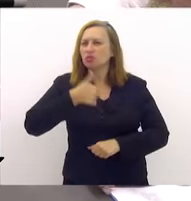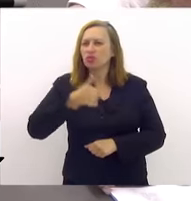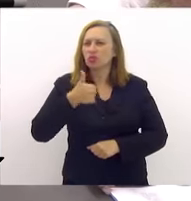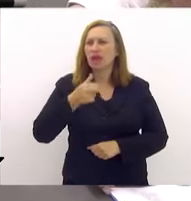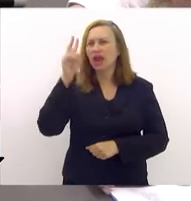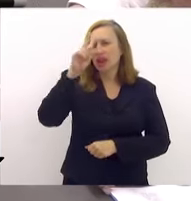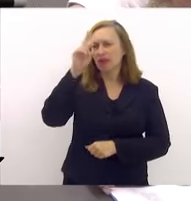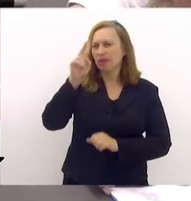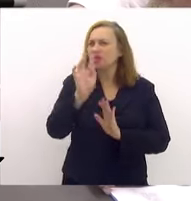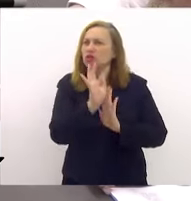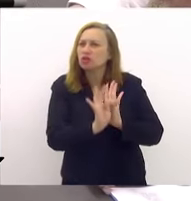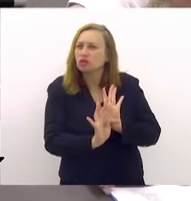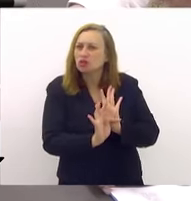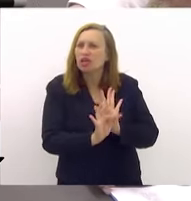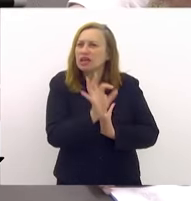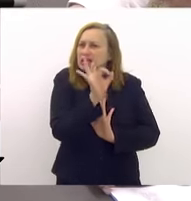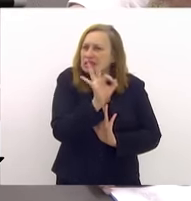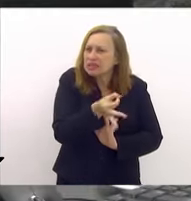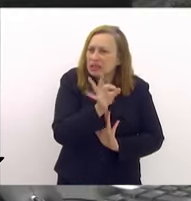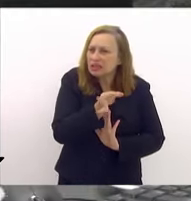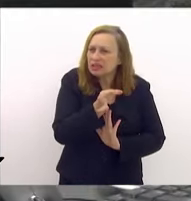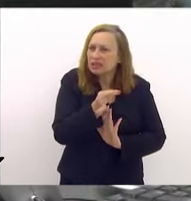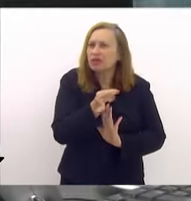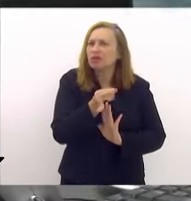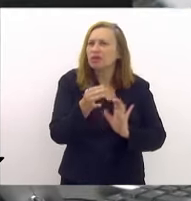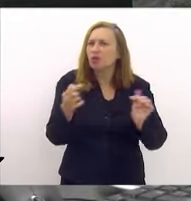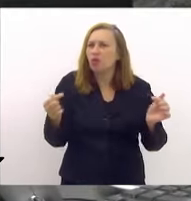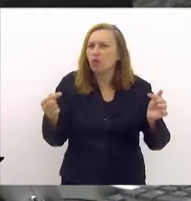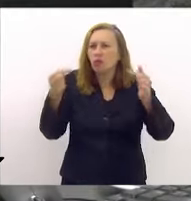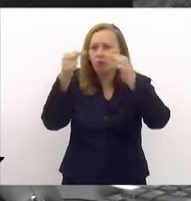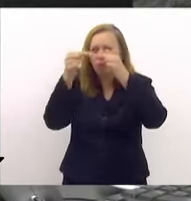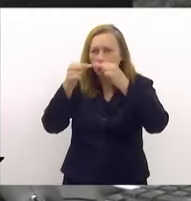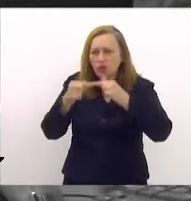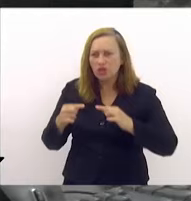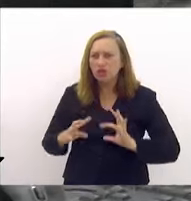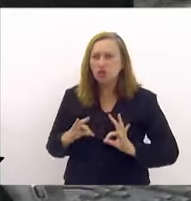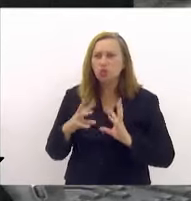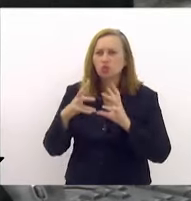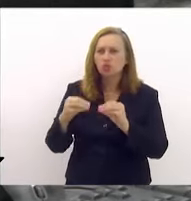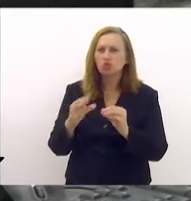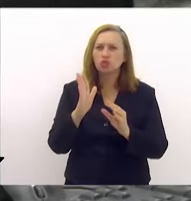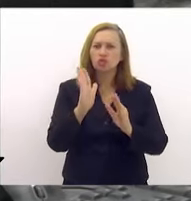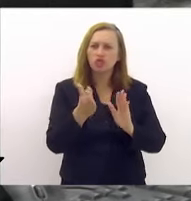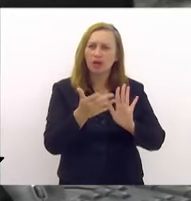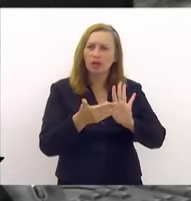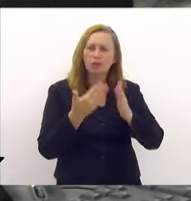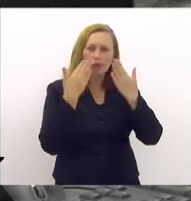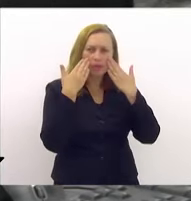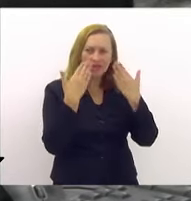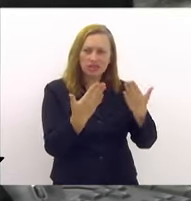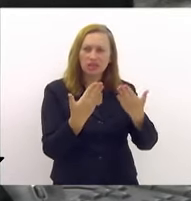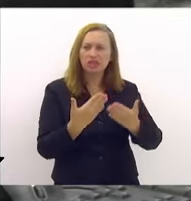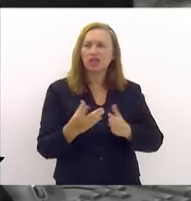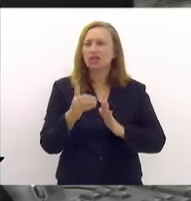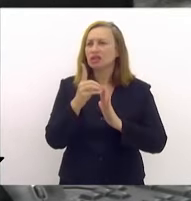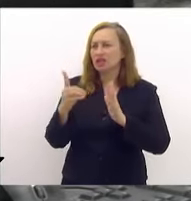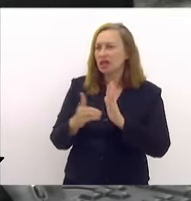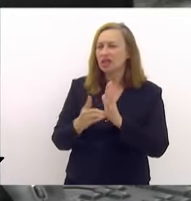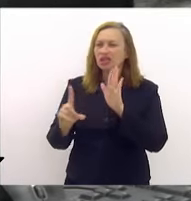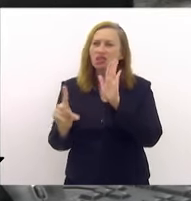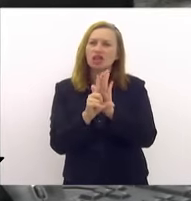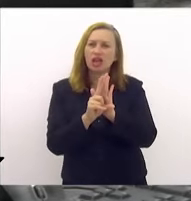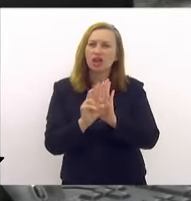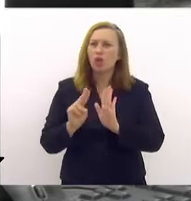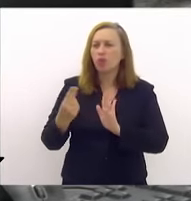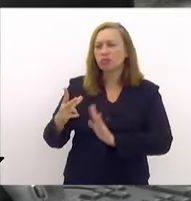esse texto aqui é, de certa forma, uma compilação do que tem disposto já no ordenamento, seja no decreto-lei ou